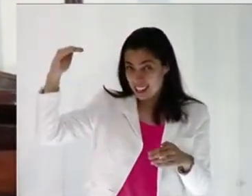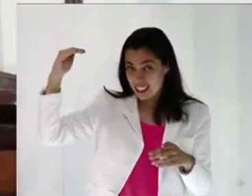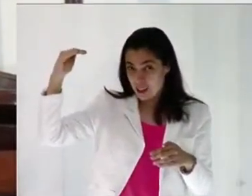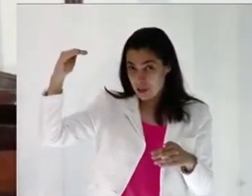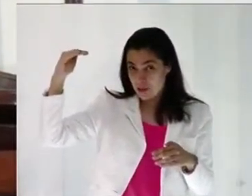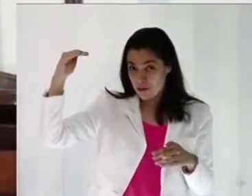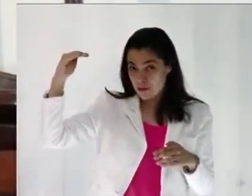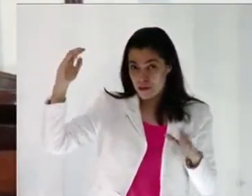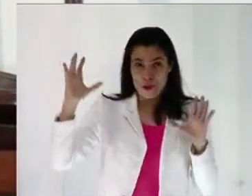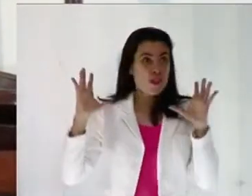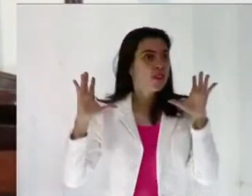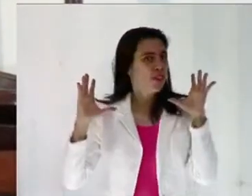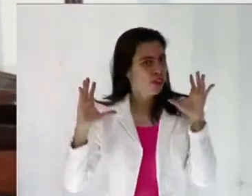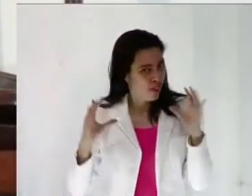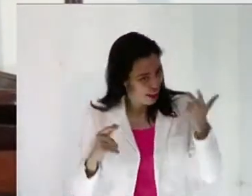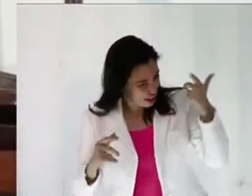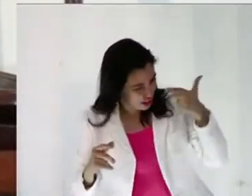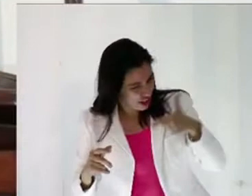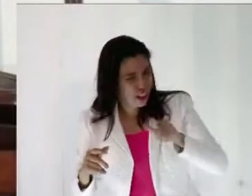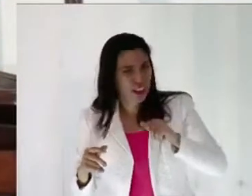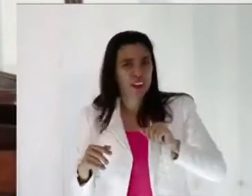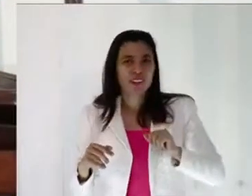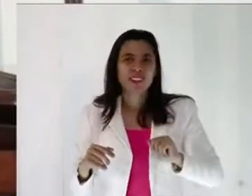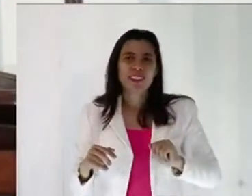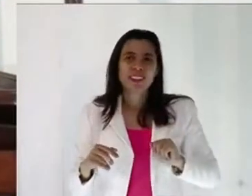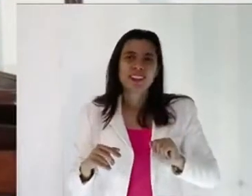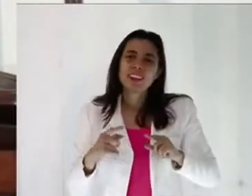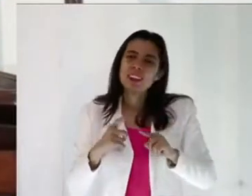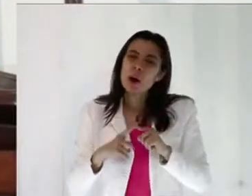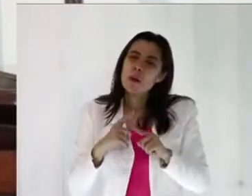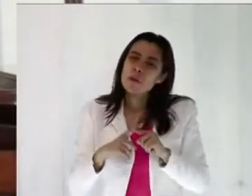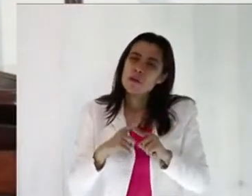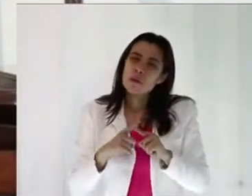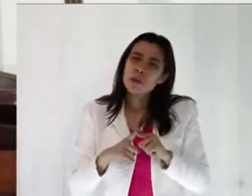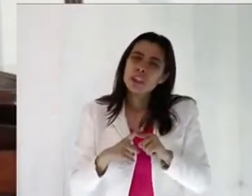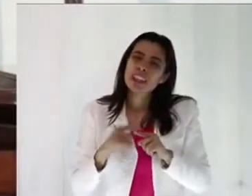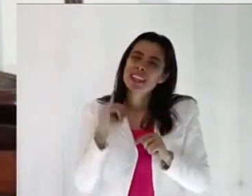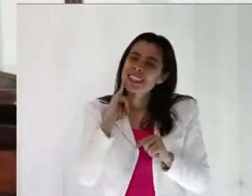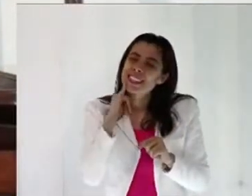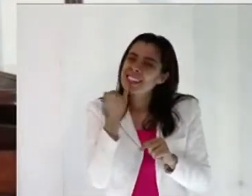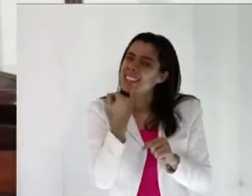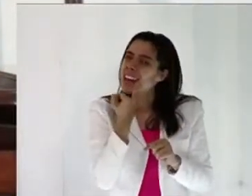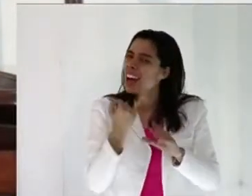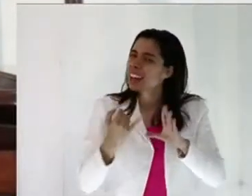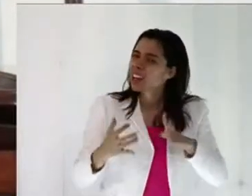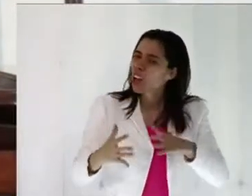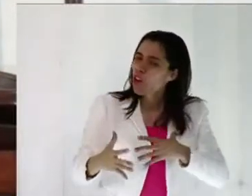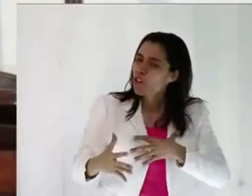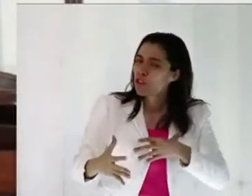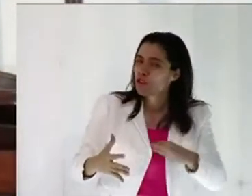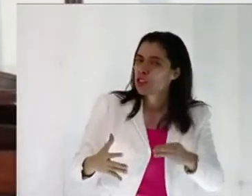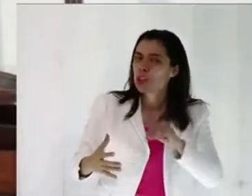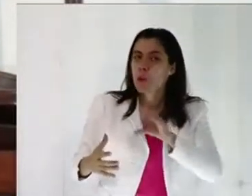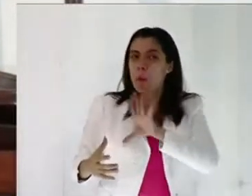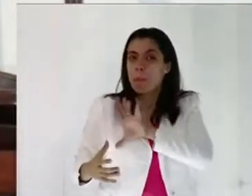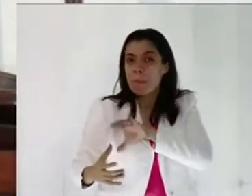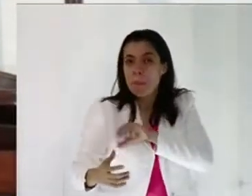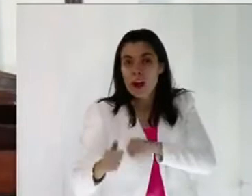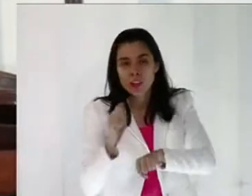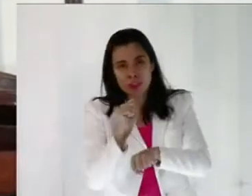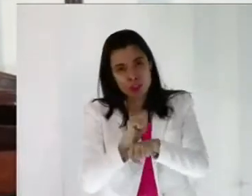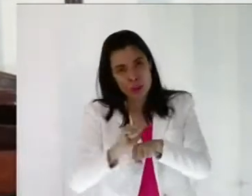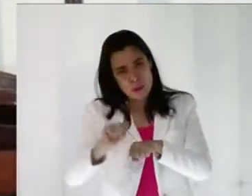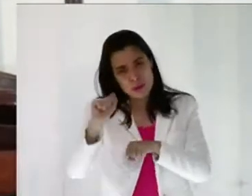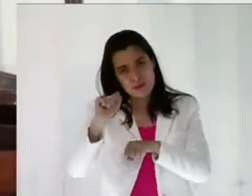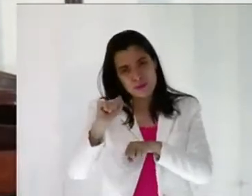festa, porque afinal de contas, Abraão era o filho amado, no sentido de dizer que era o único filho, porque este sim